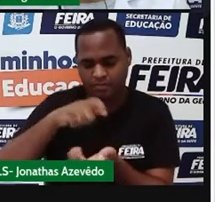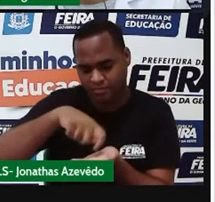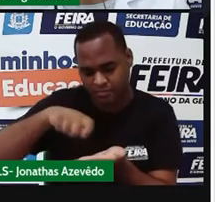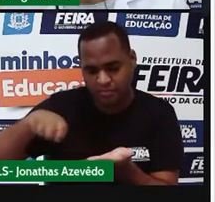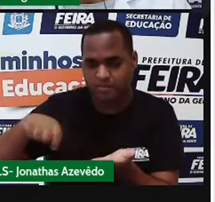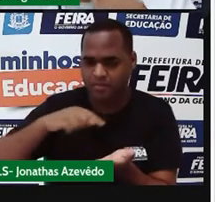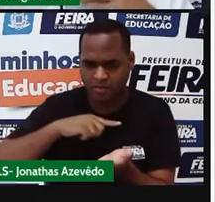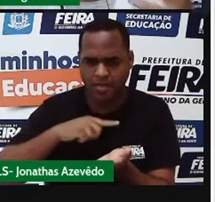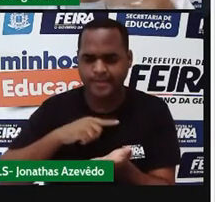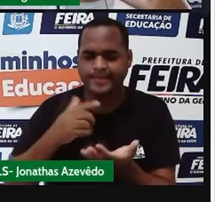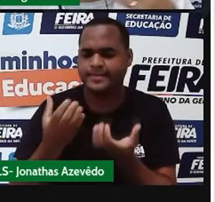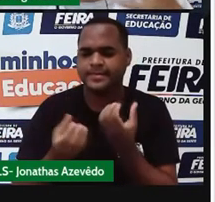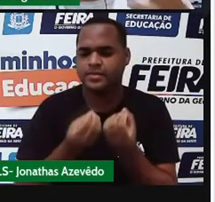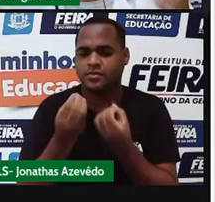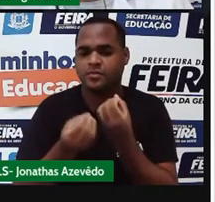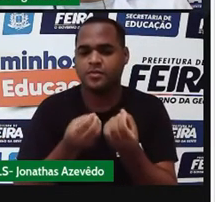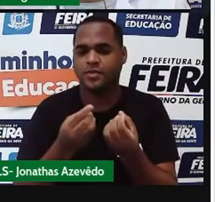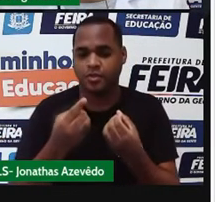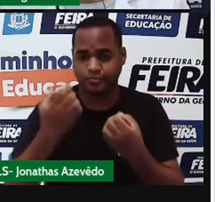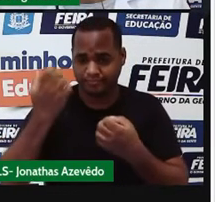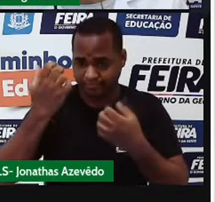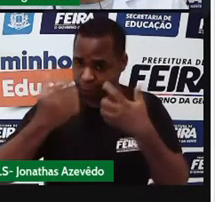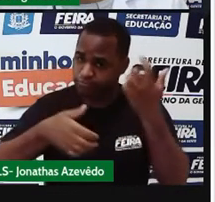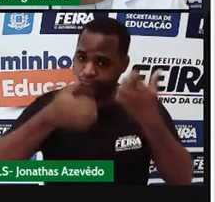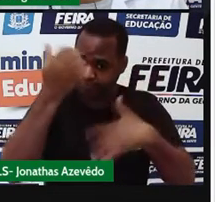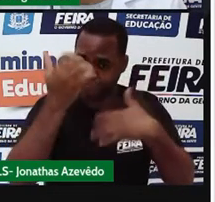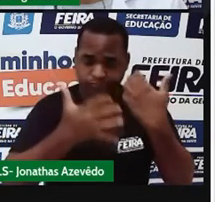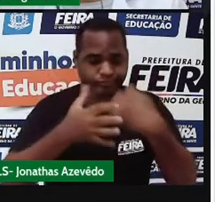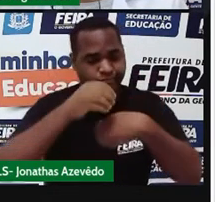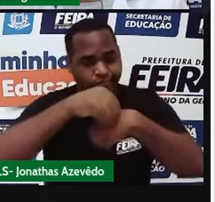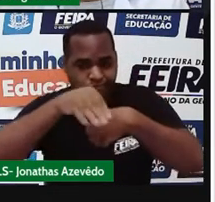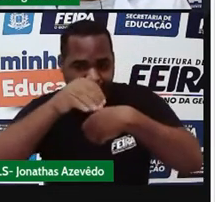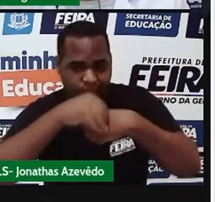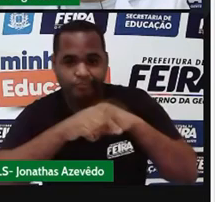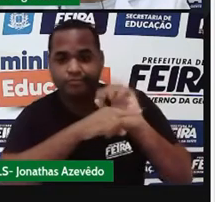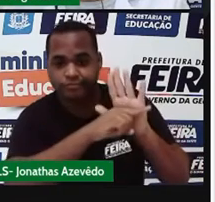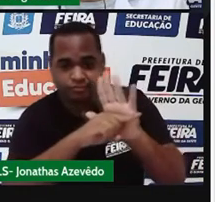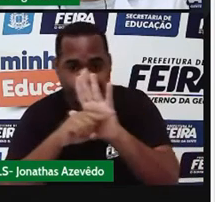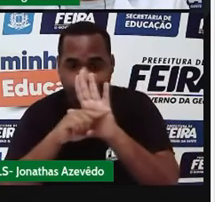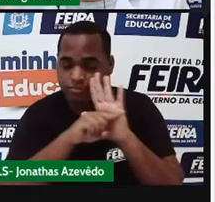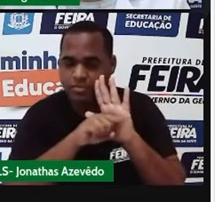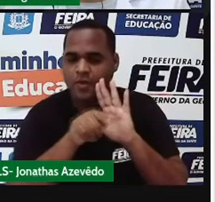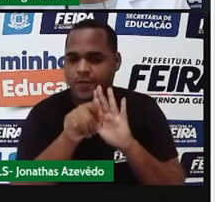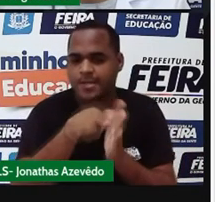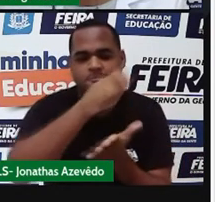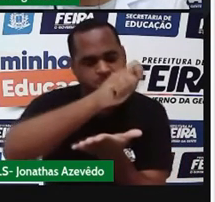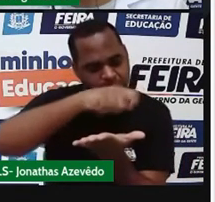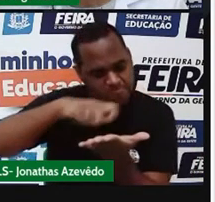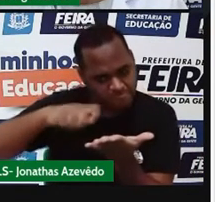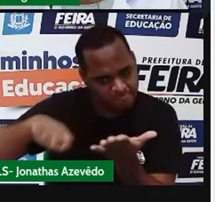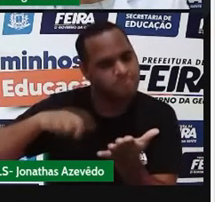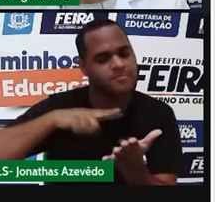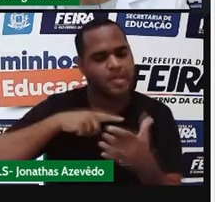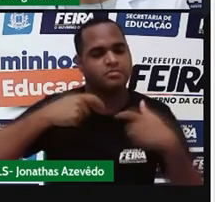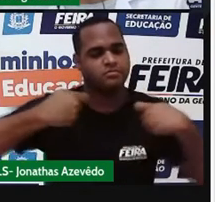anotações né com base nunca for falando aqui você posta no importante você vai marcando isso registrando isso porque